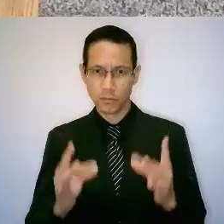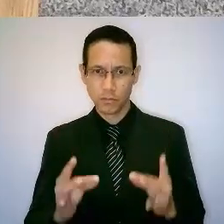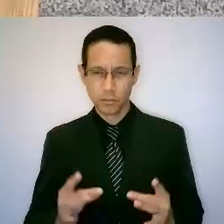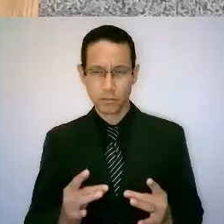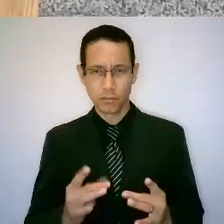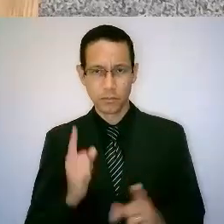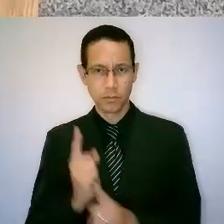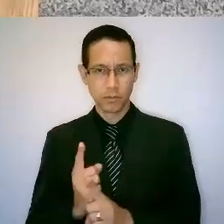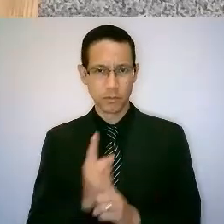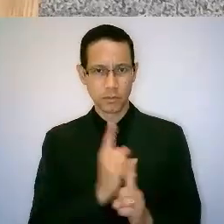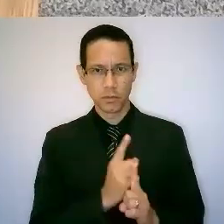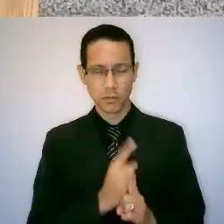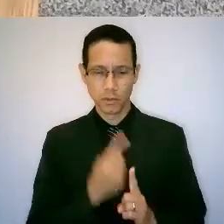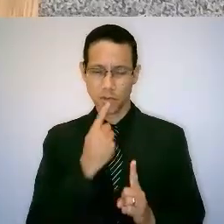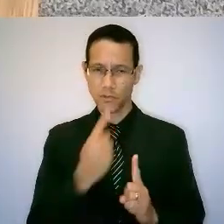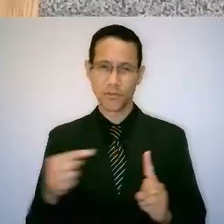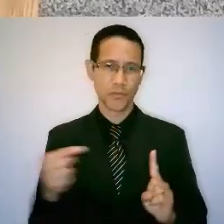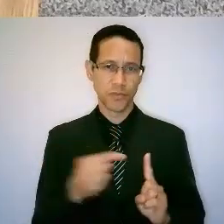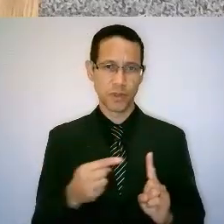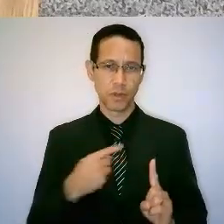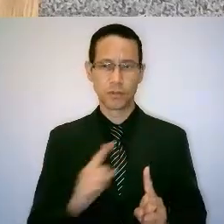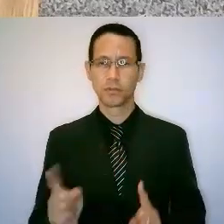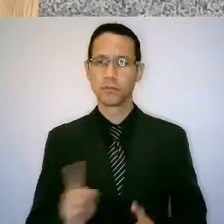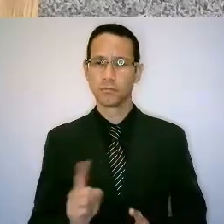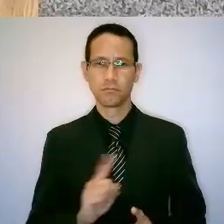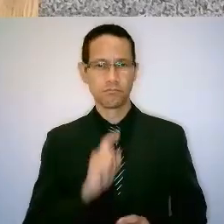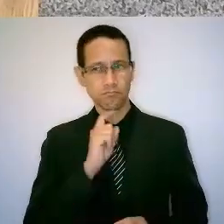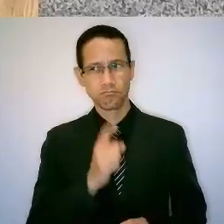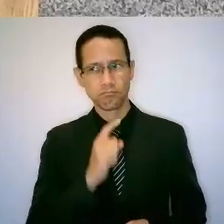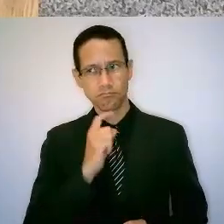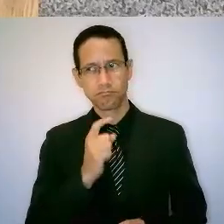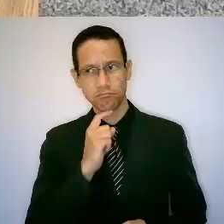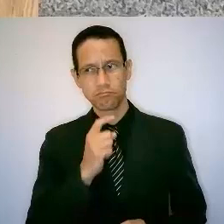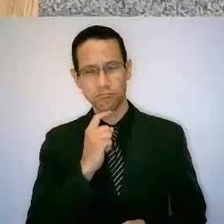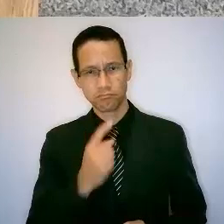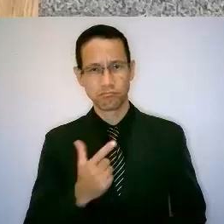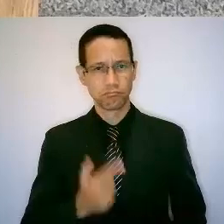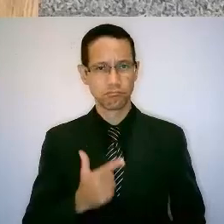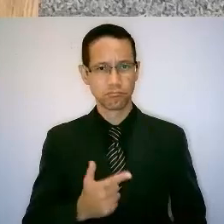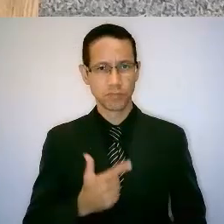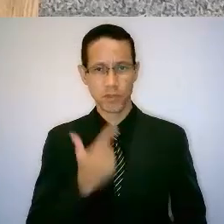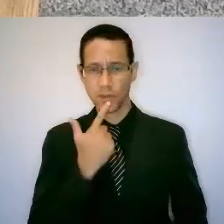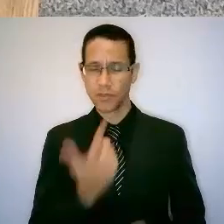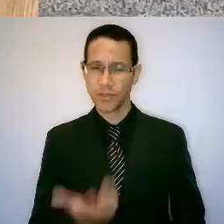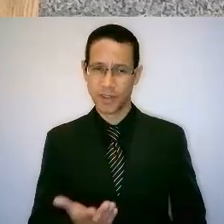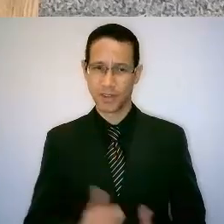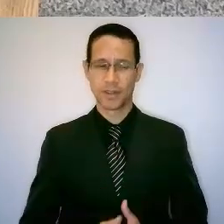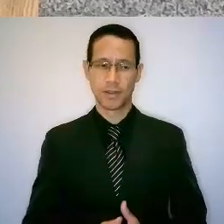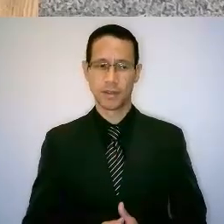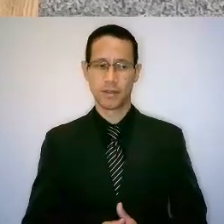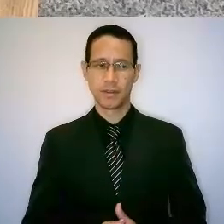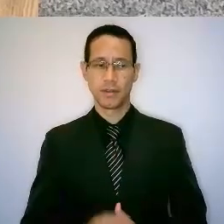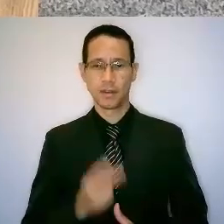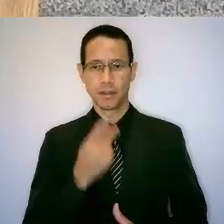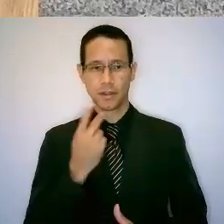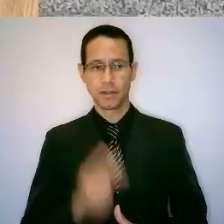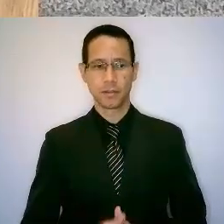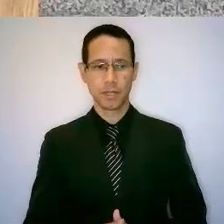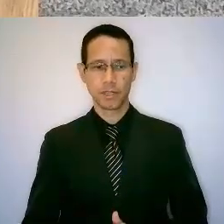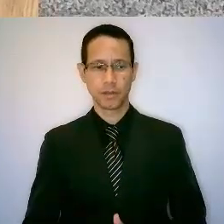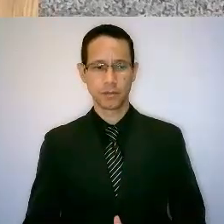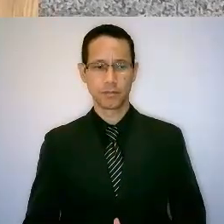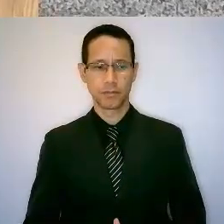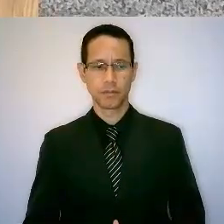que ela não é capaz de afirmar que o gatilho foi acionado ela chega a mencionar em certo momento que foi até